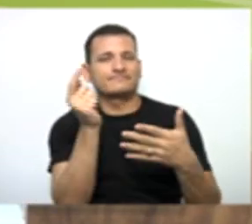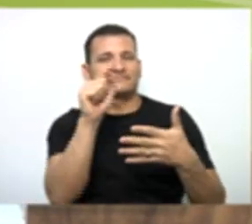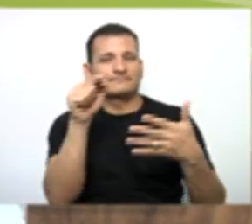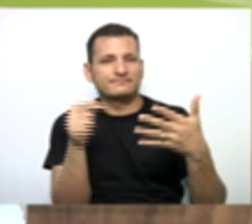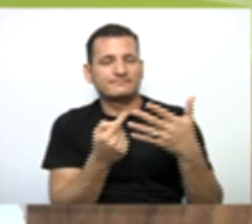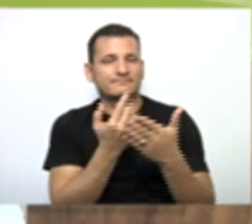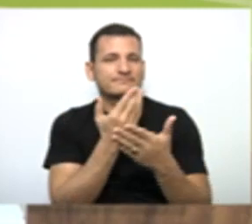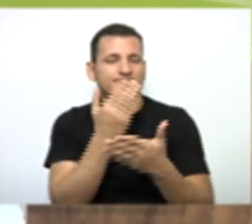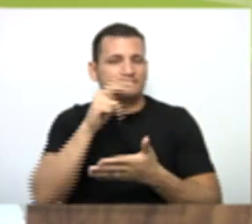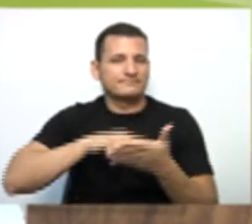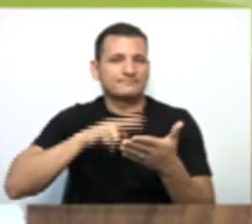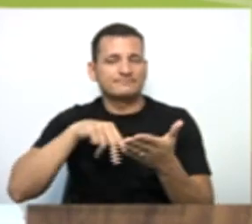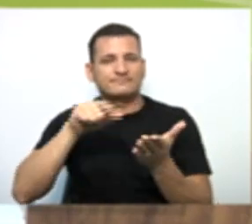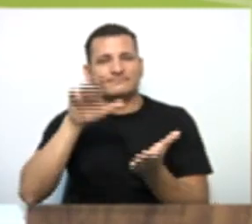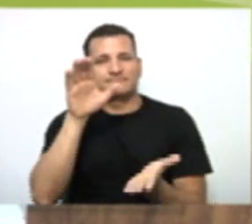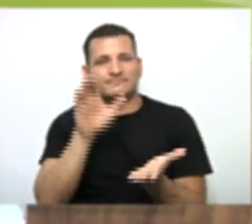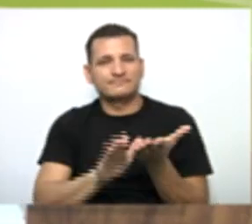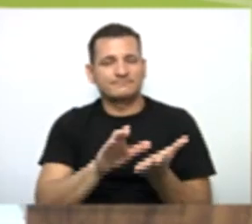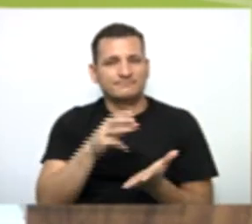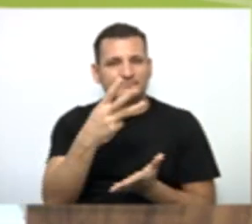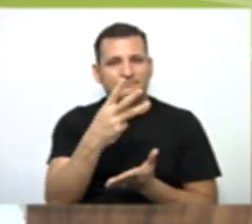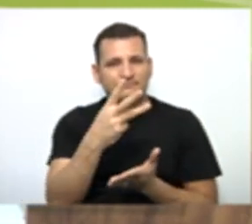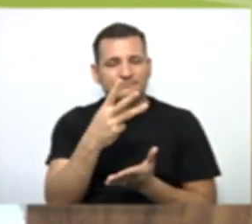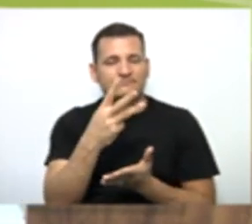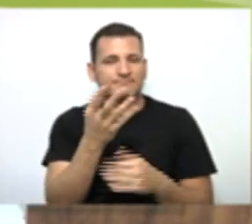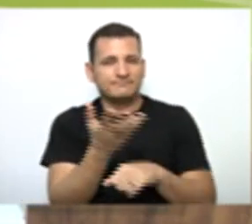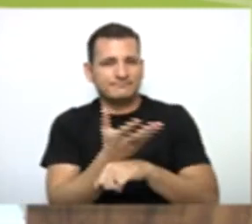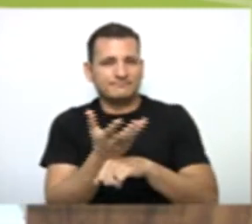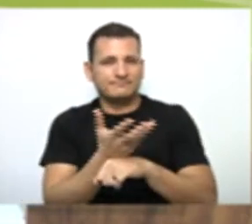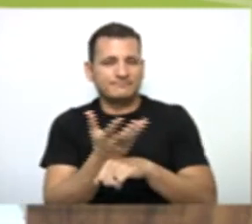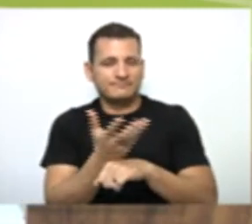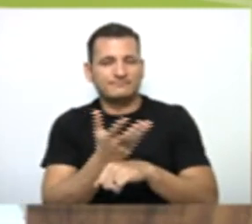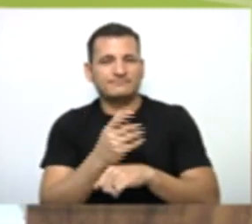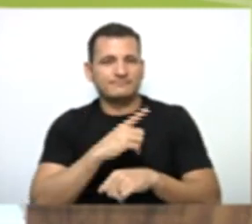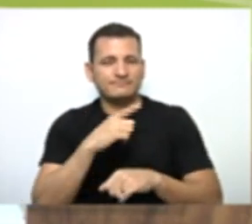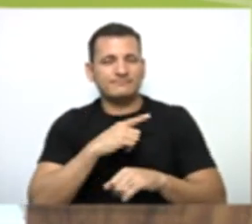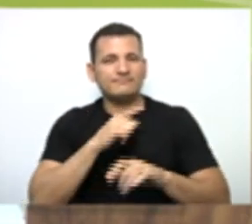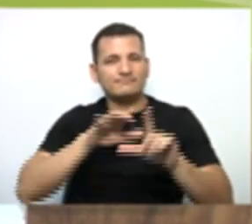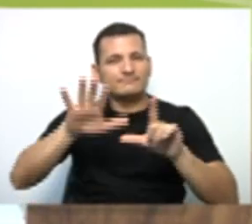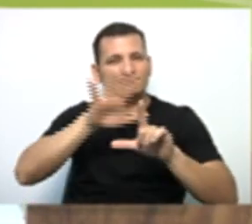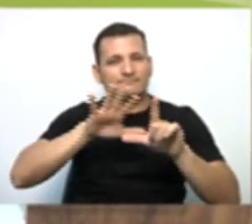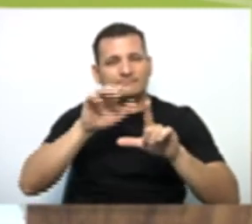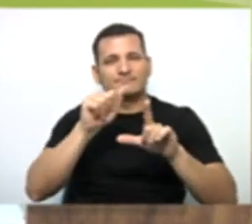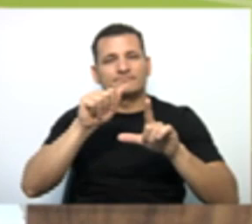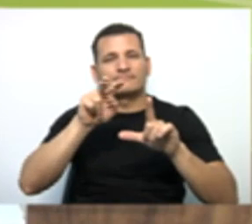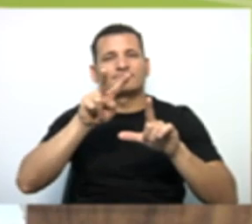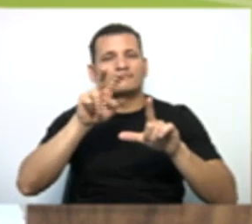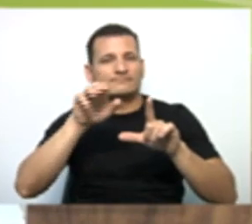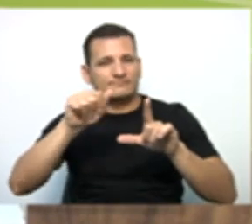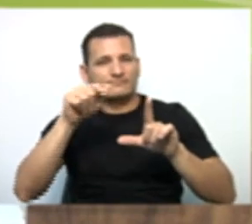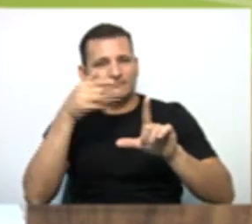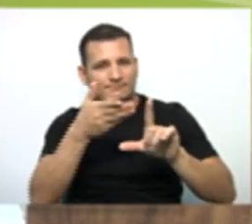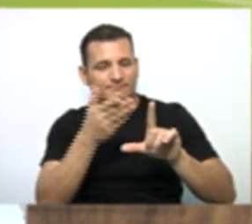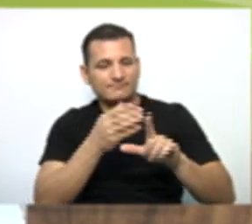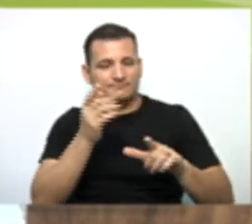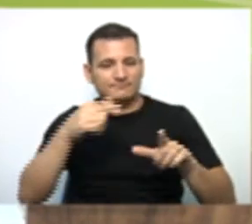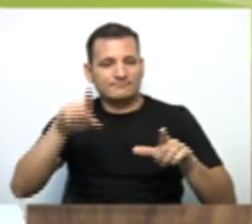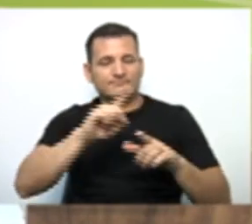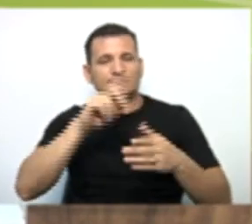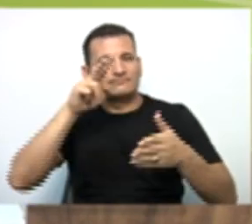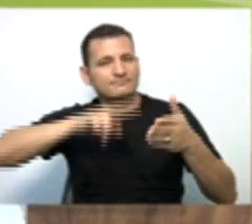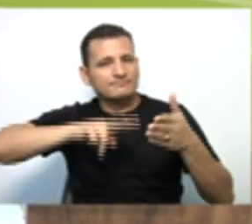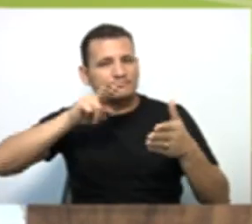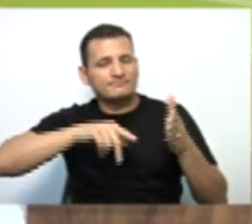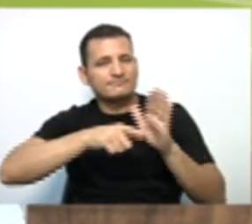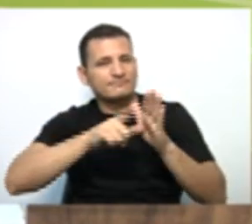o capítulo 3, o módulo 3 do caderno da disciplina, que está disponível no ambiente virtual. Então, você leia com antecedência, porque aí